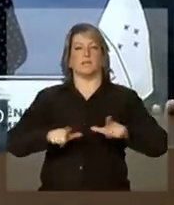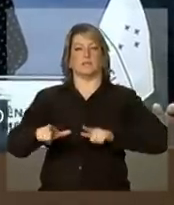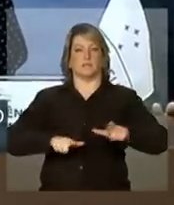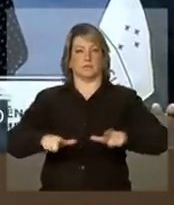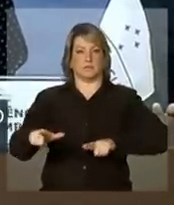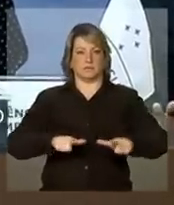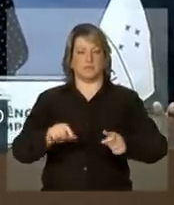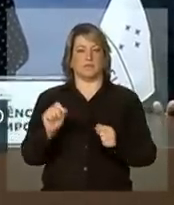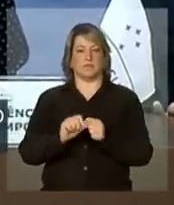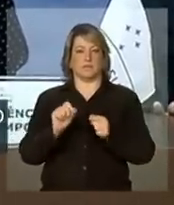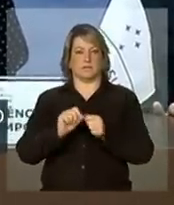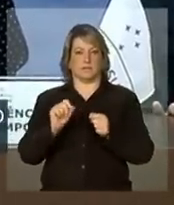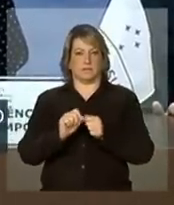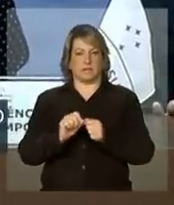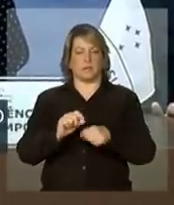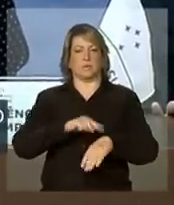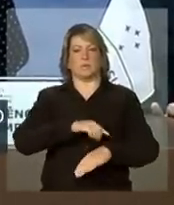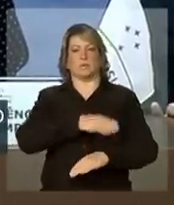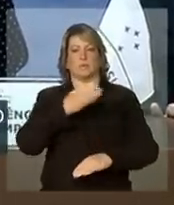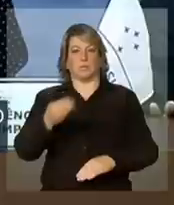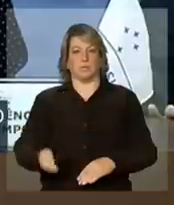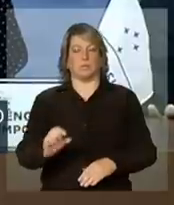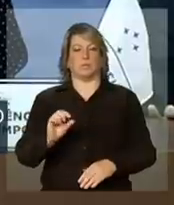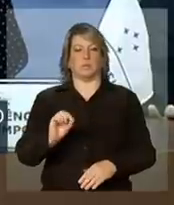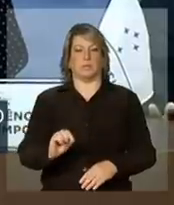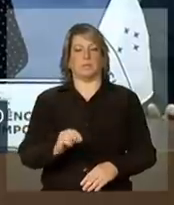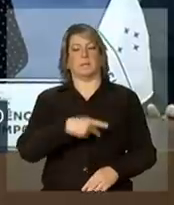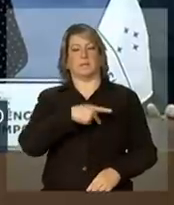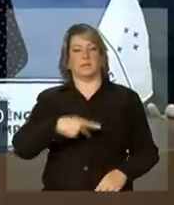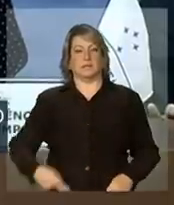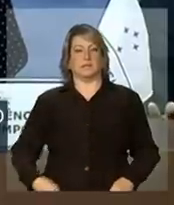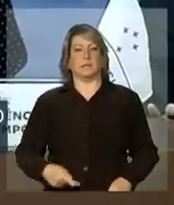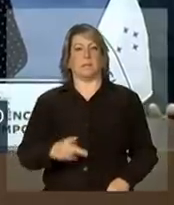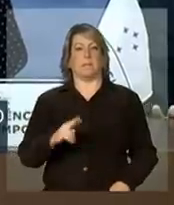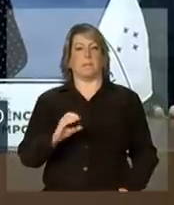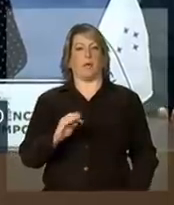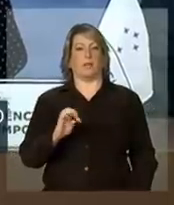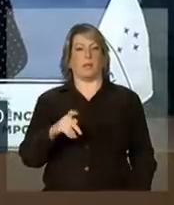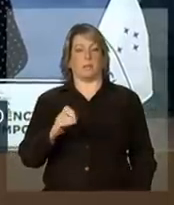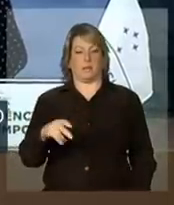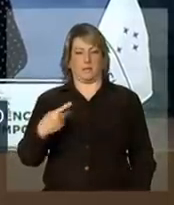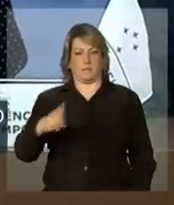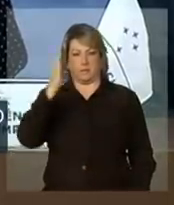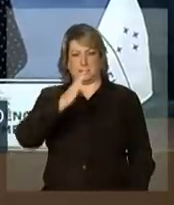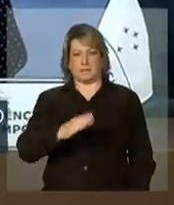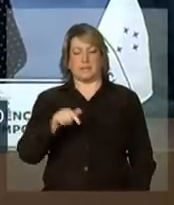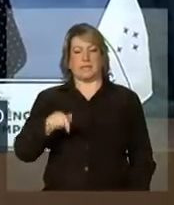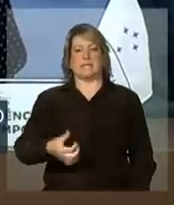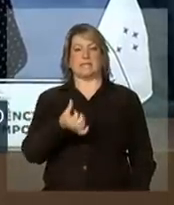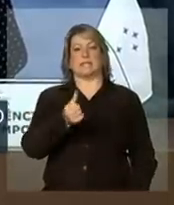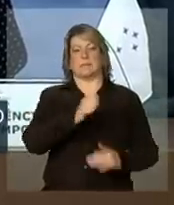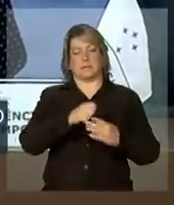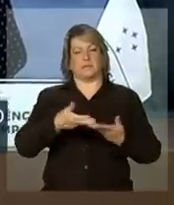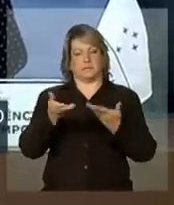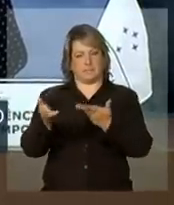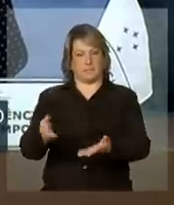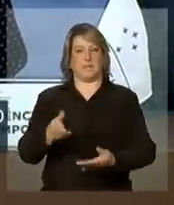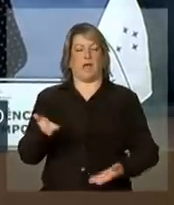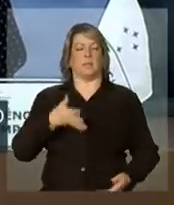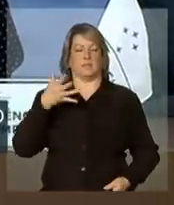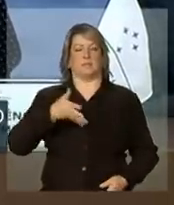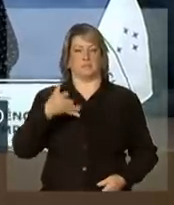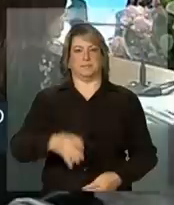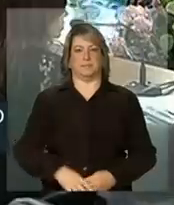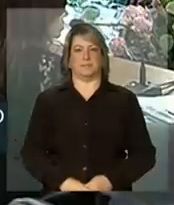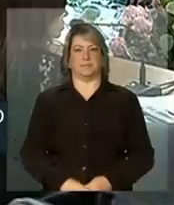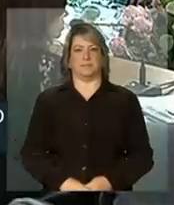atividades realizadas durante a presidência pro tempore brasileira do Mercosul neste semestre. Por favor, ministro Patriota,